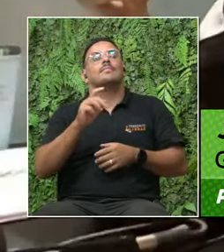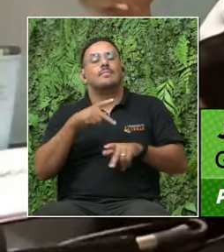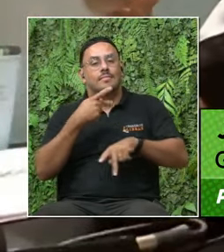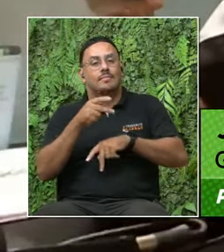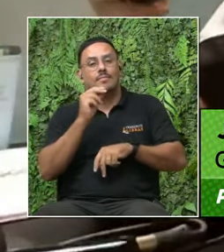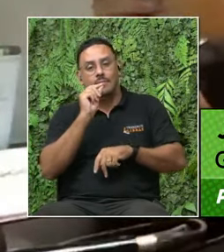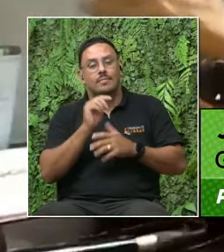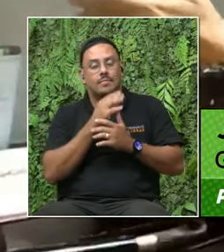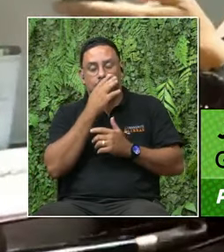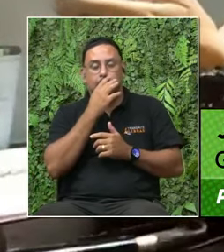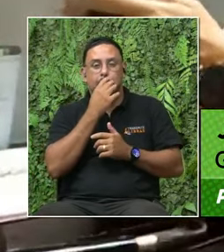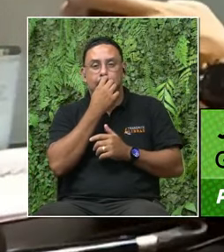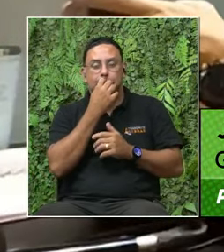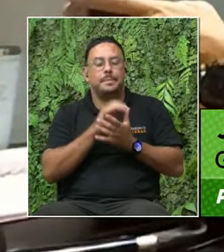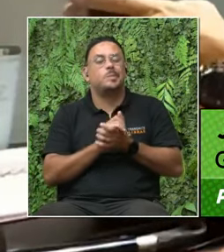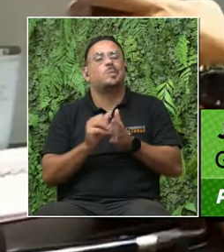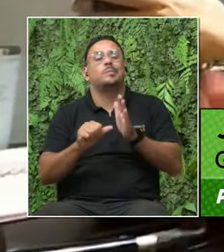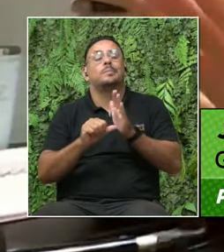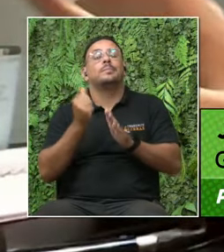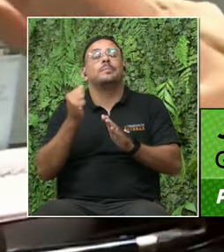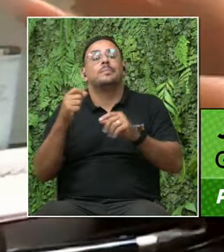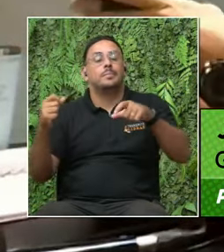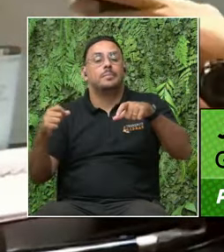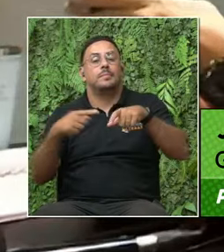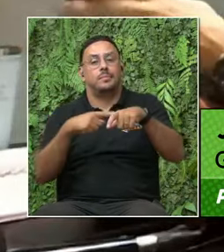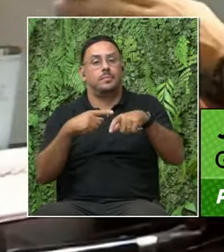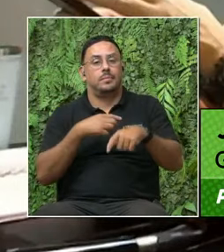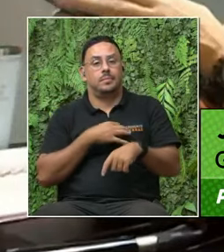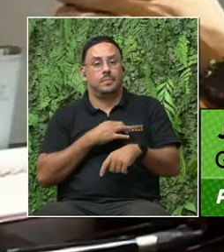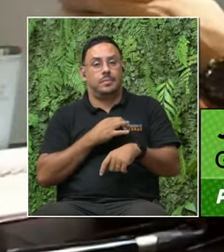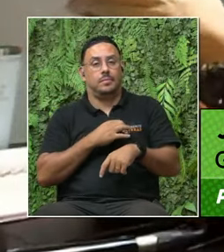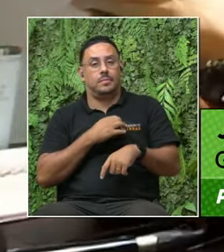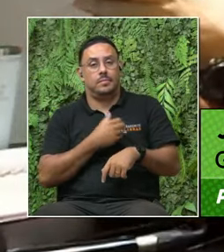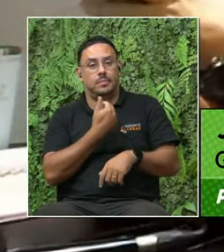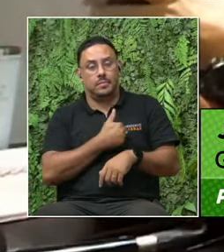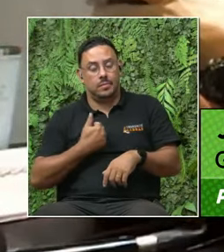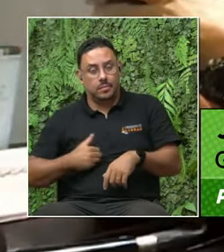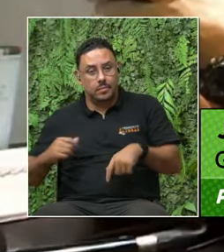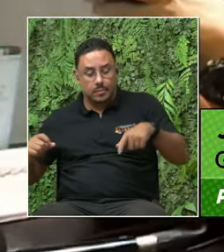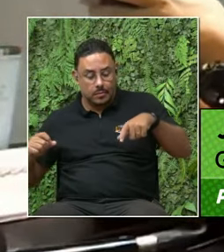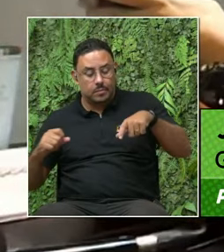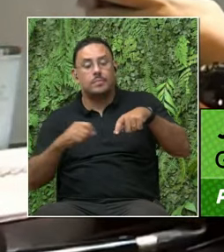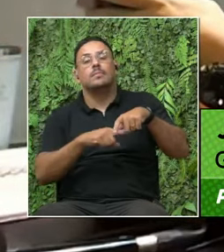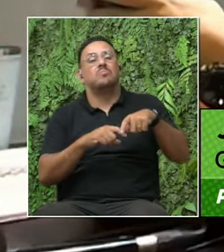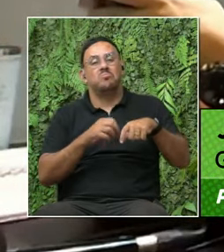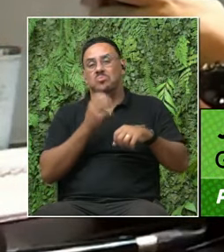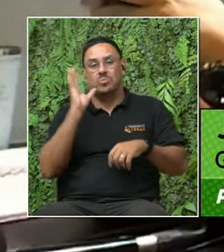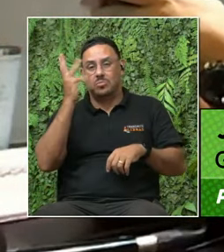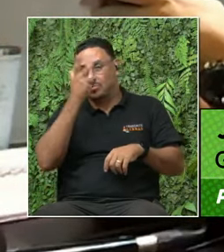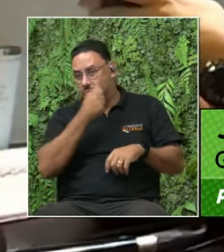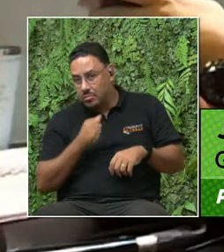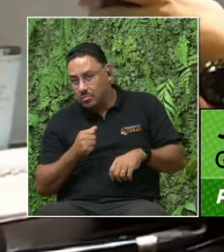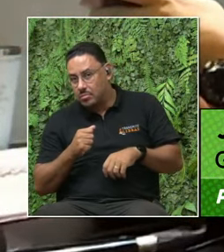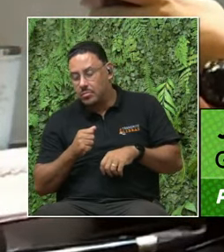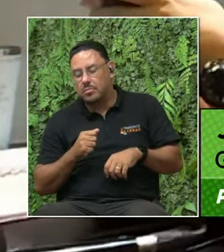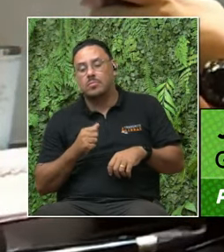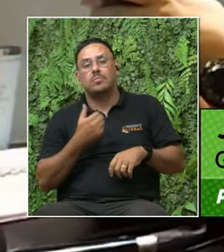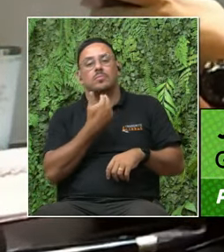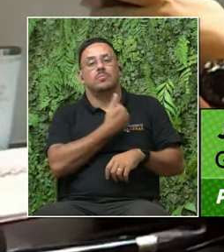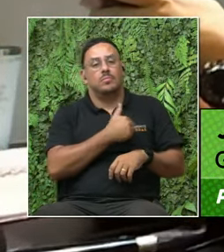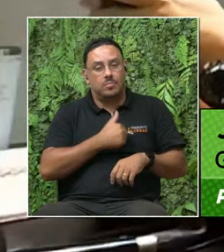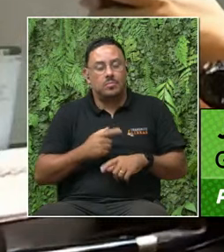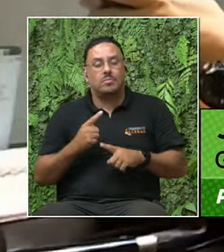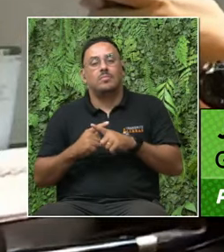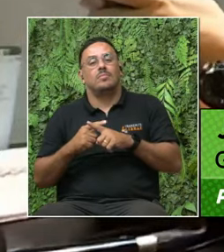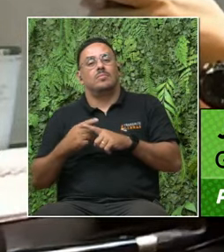minutinho aqui cara primeiro gol com a camisa do galo um golaço num clássico e numa final tem nada melhor